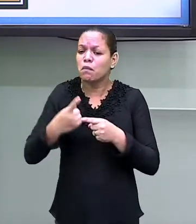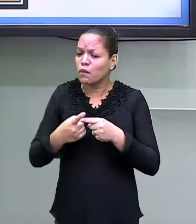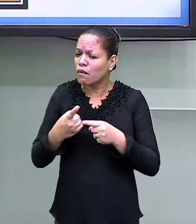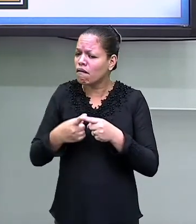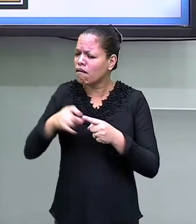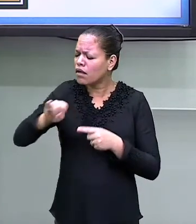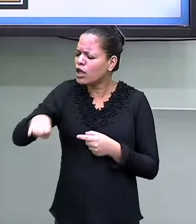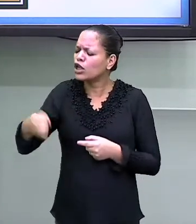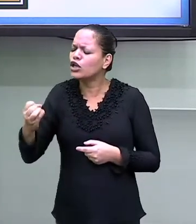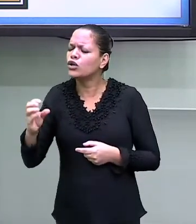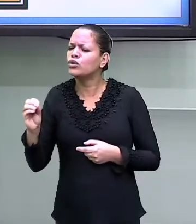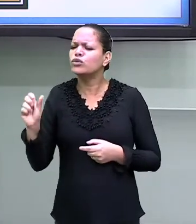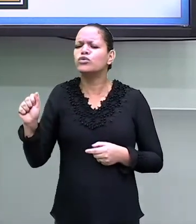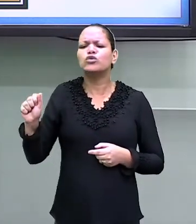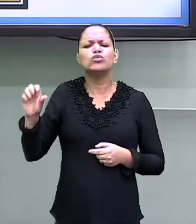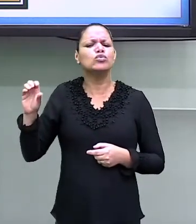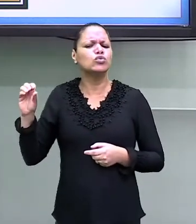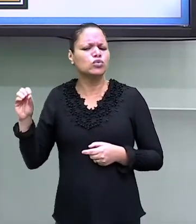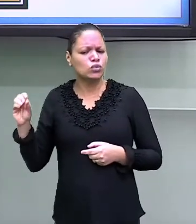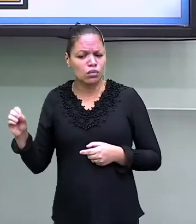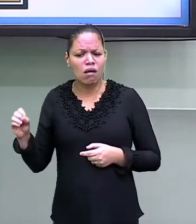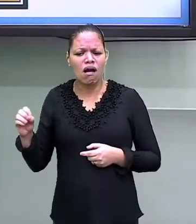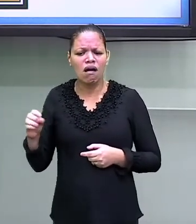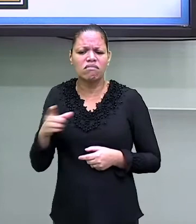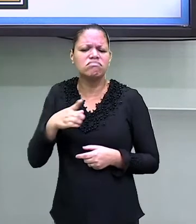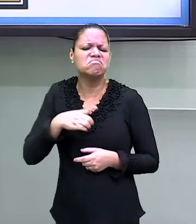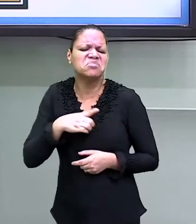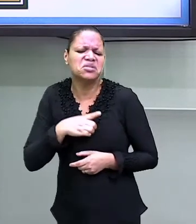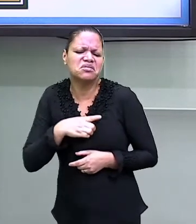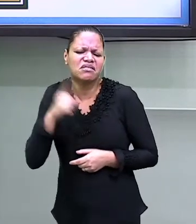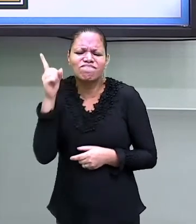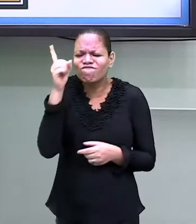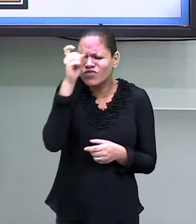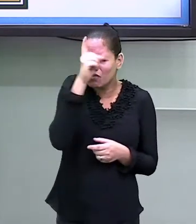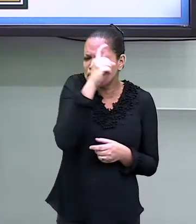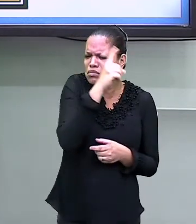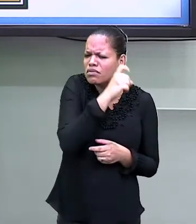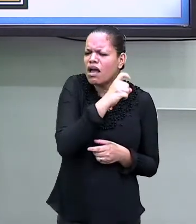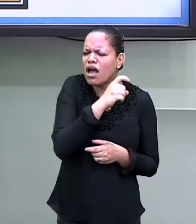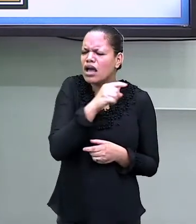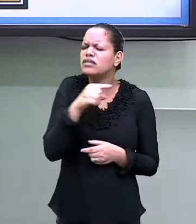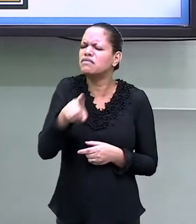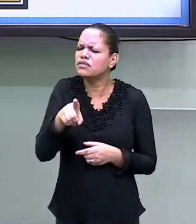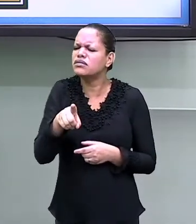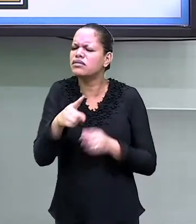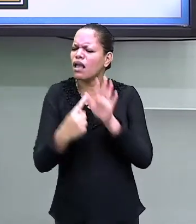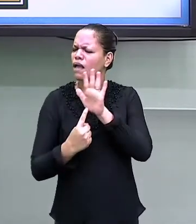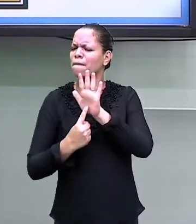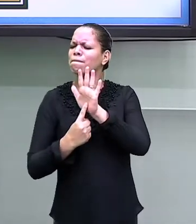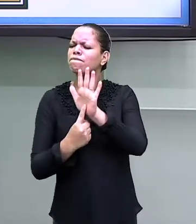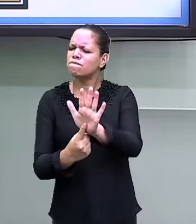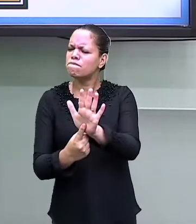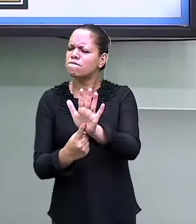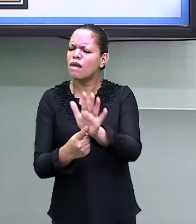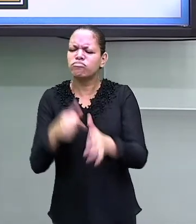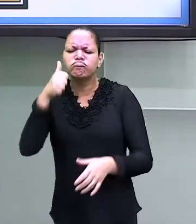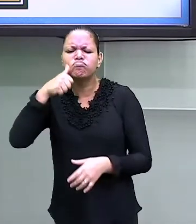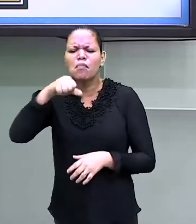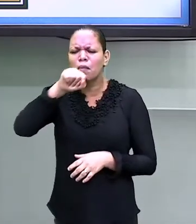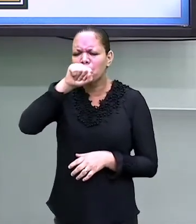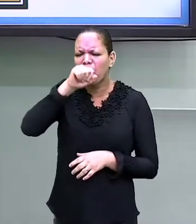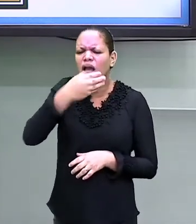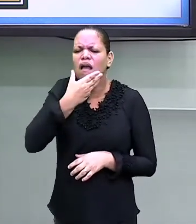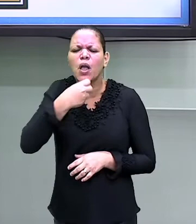professora está falando, a mamãe senta, tenta te explicar, mostra para a mamãe e para o papai esse texto, leia com a mamãe e o papai o